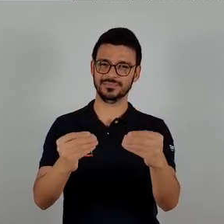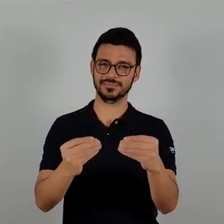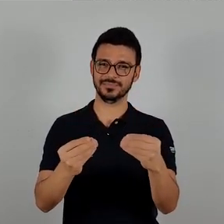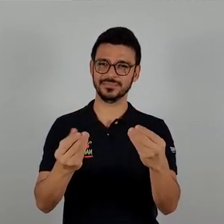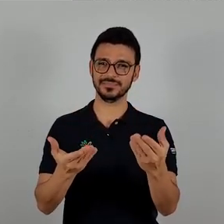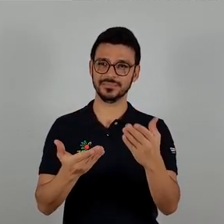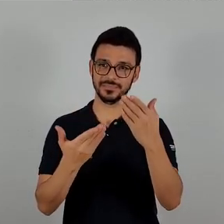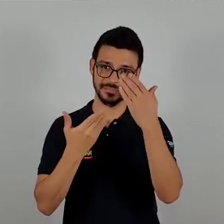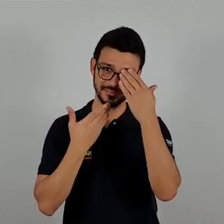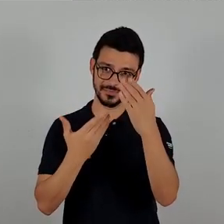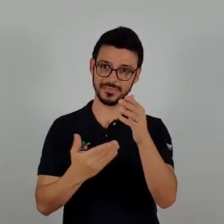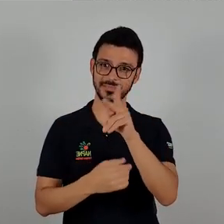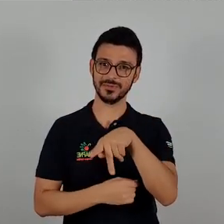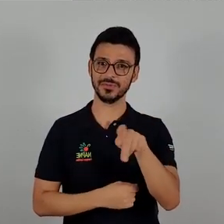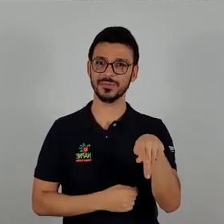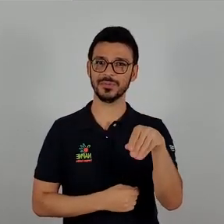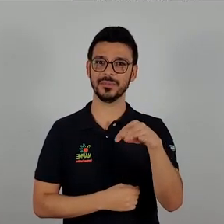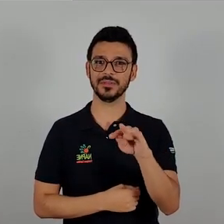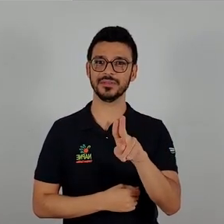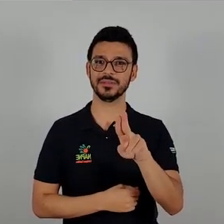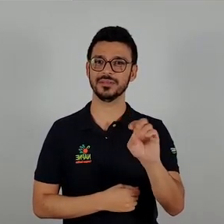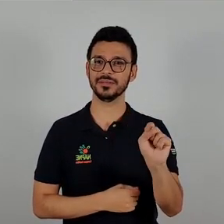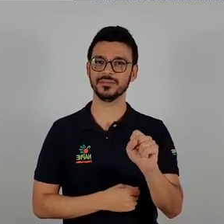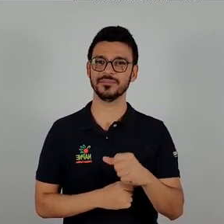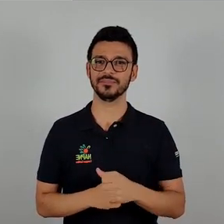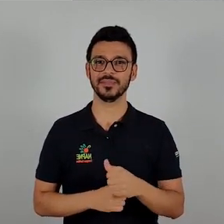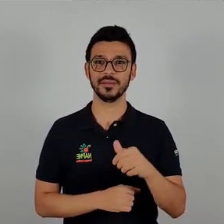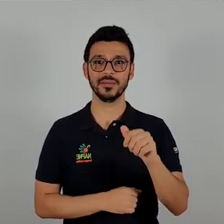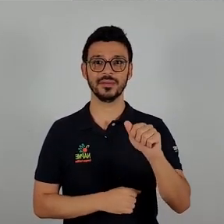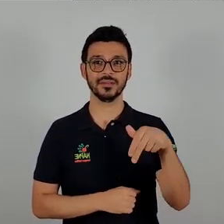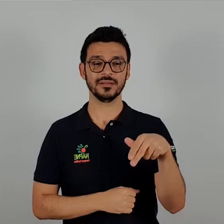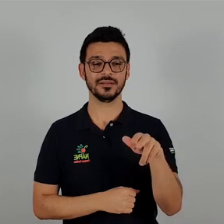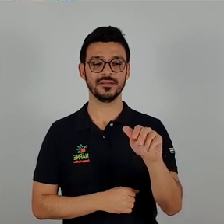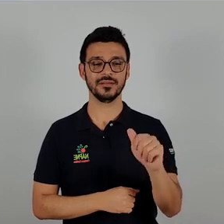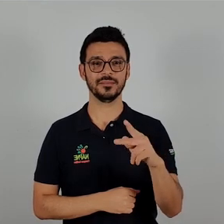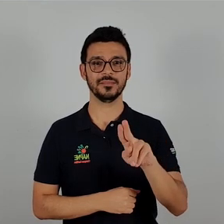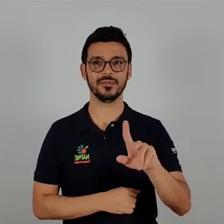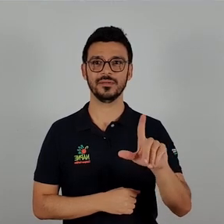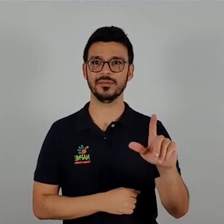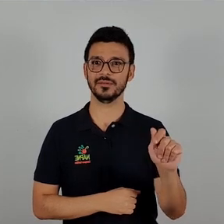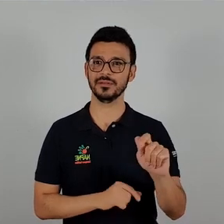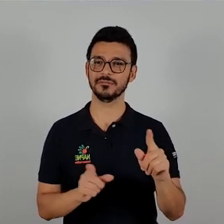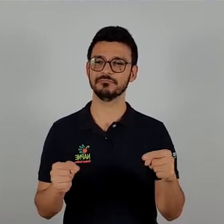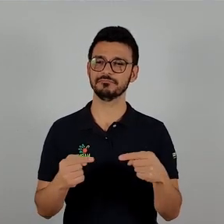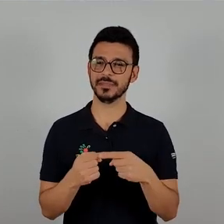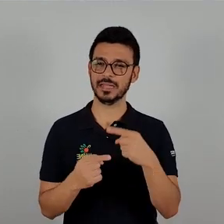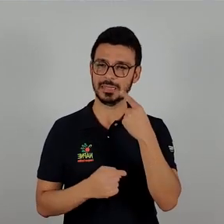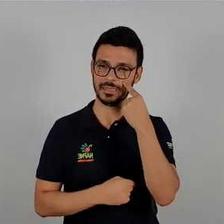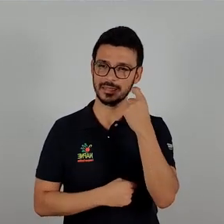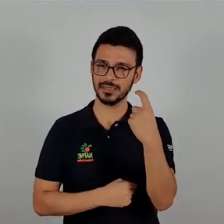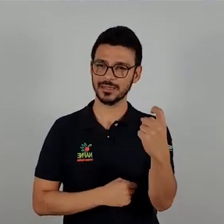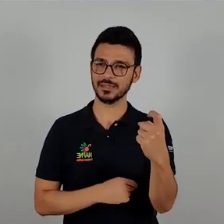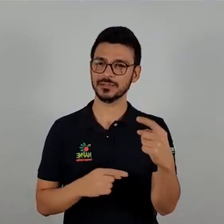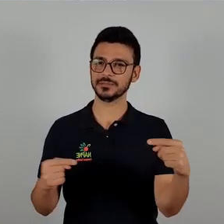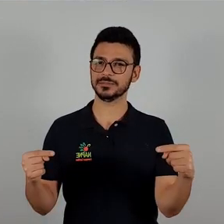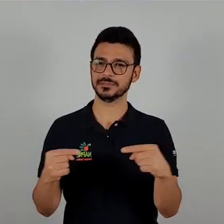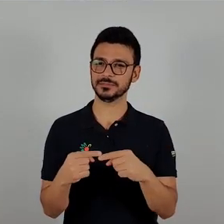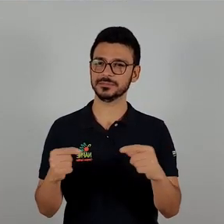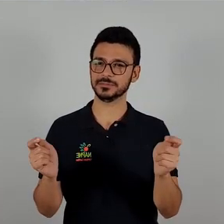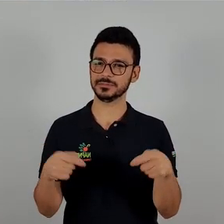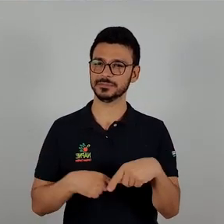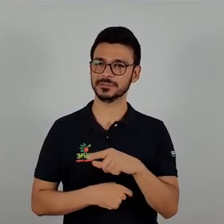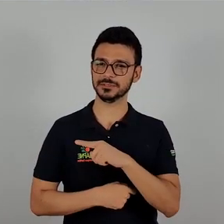Isabel também. O Lucas também gostou muito, a Gislaine, né? Então, eu só vou reforçar novamente,